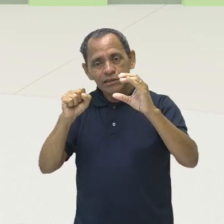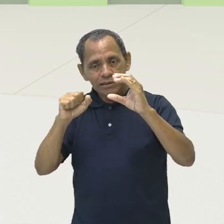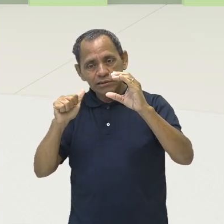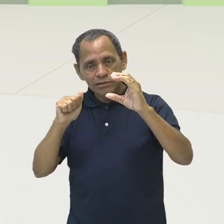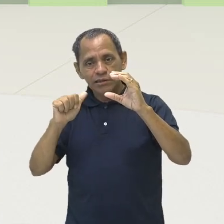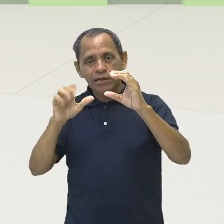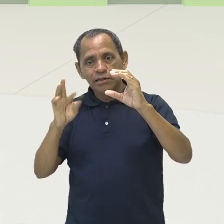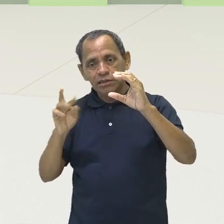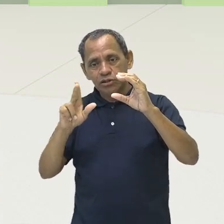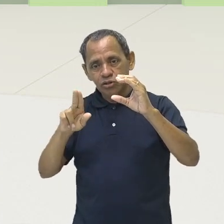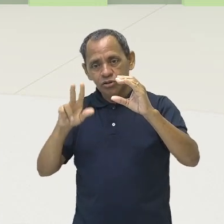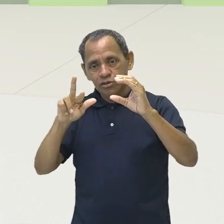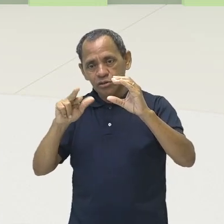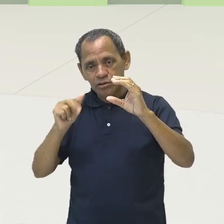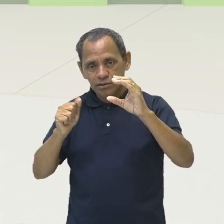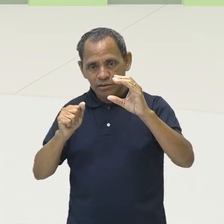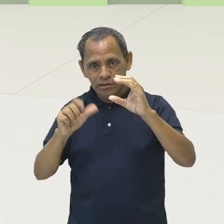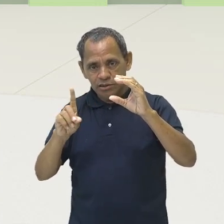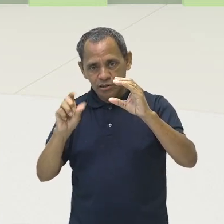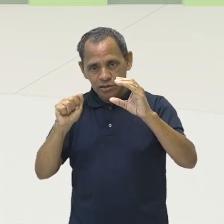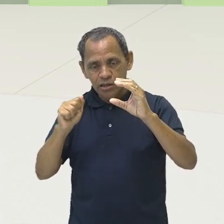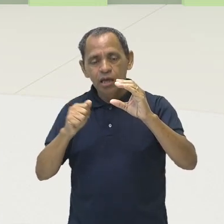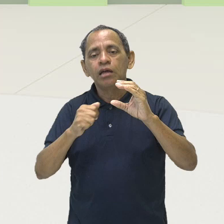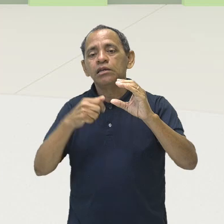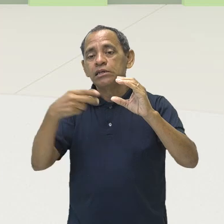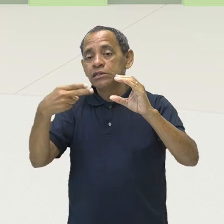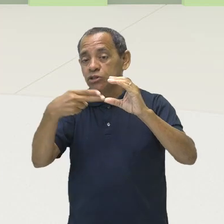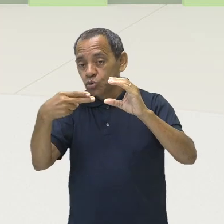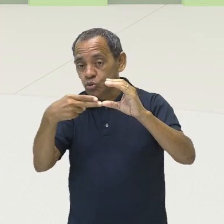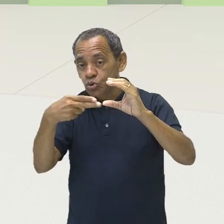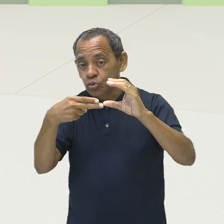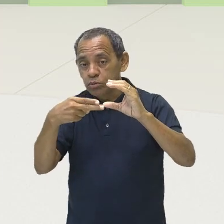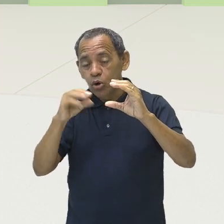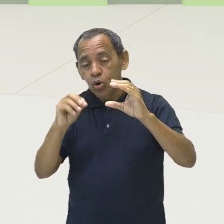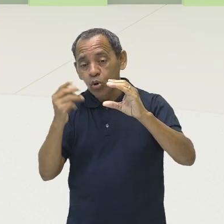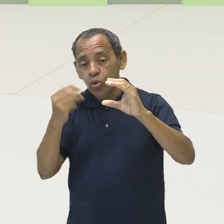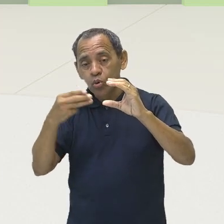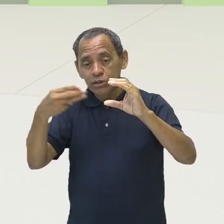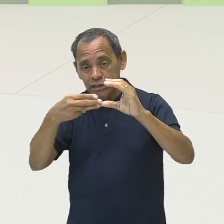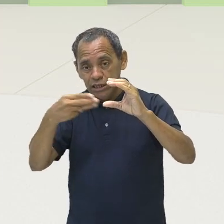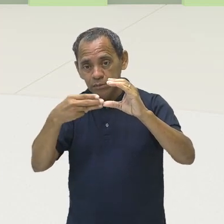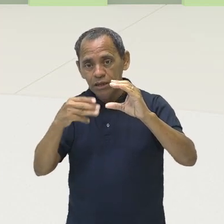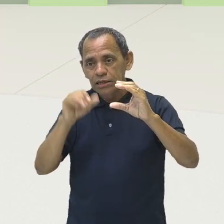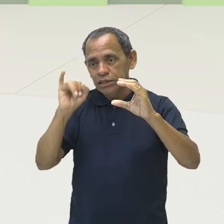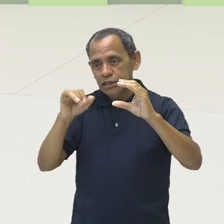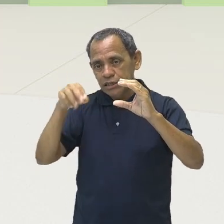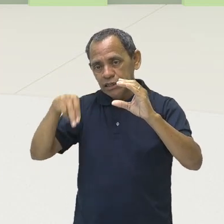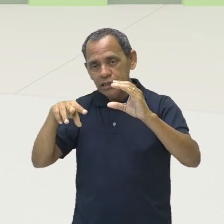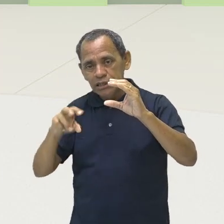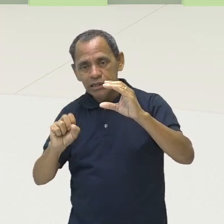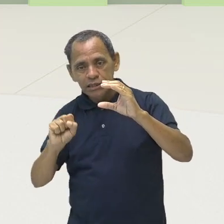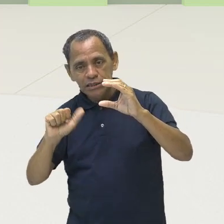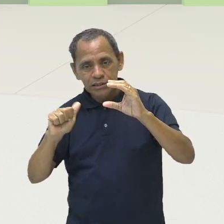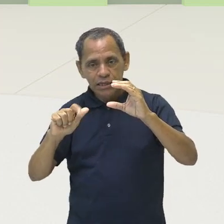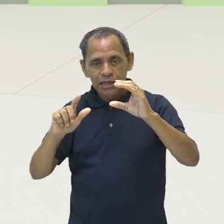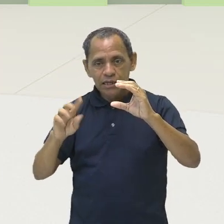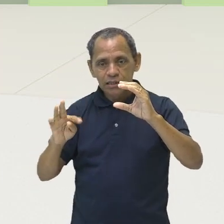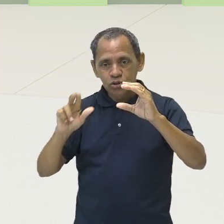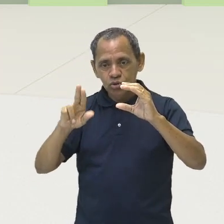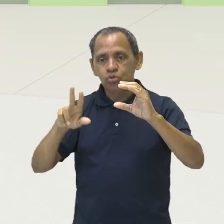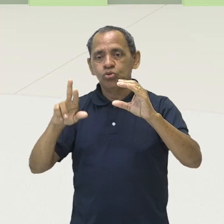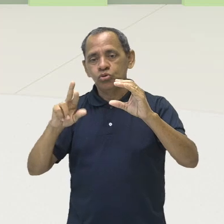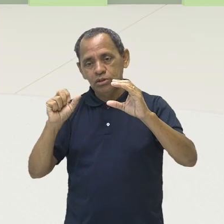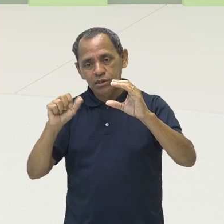tem ligação dupla ou ligação tripla, ela vai ser uma cadeia insaturada. Ou é saturada ou